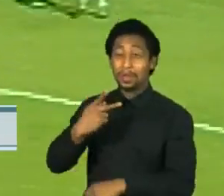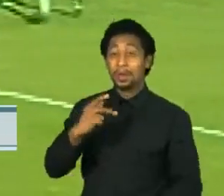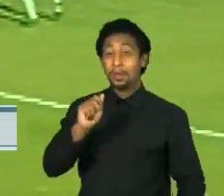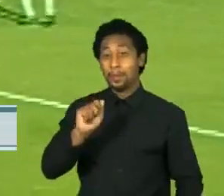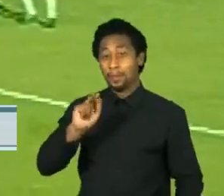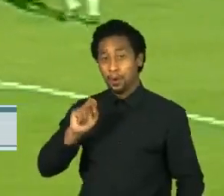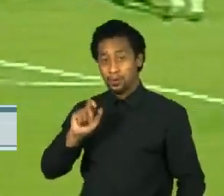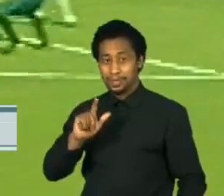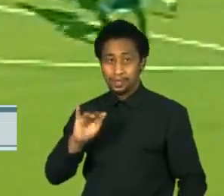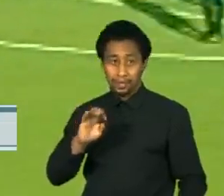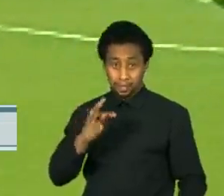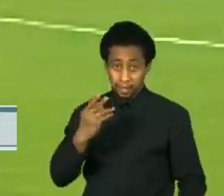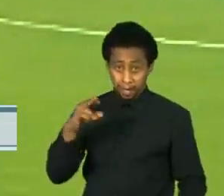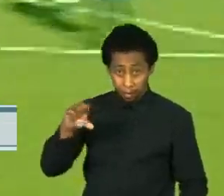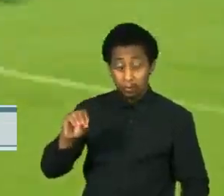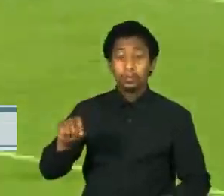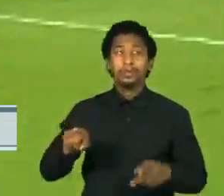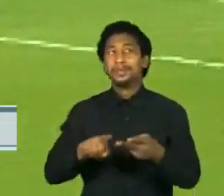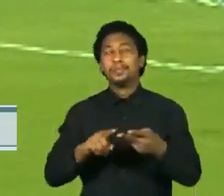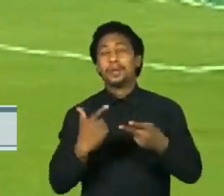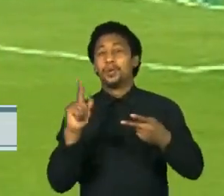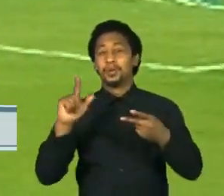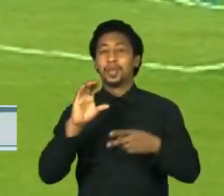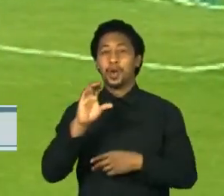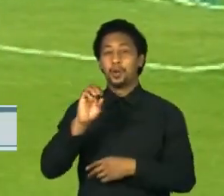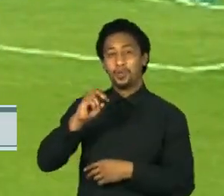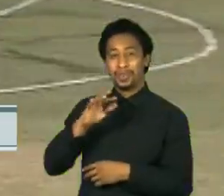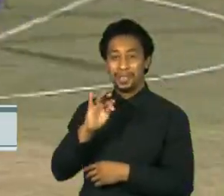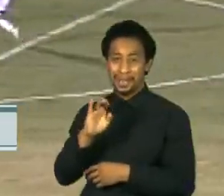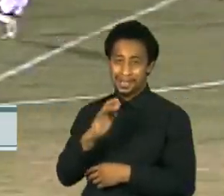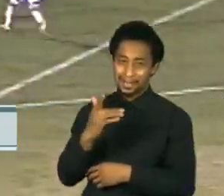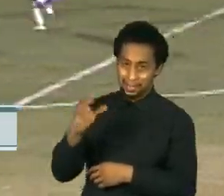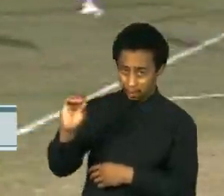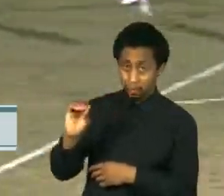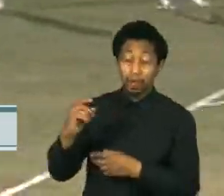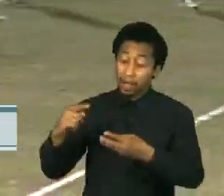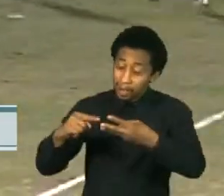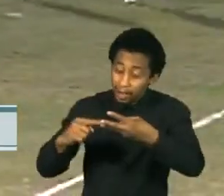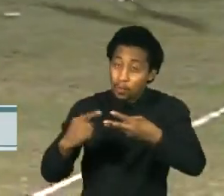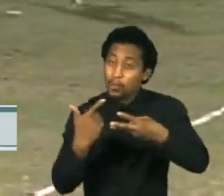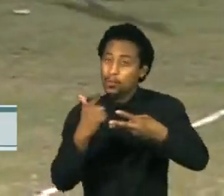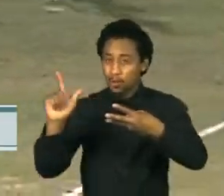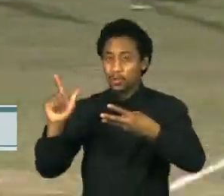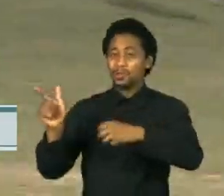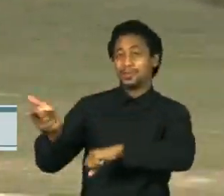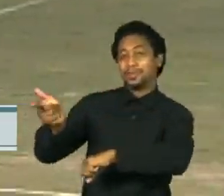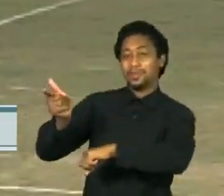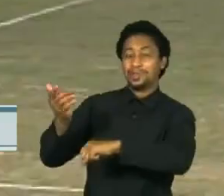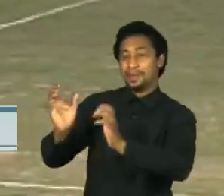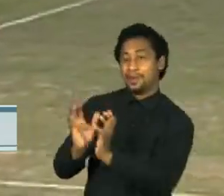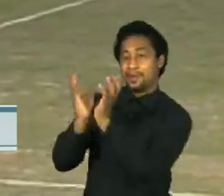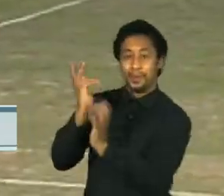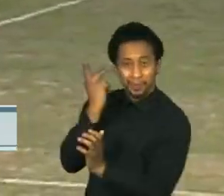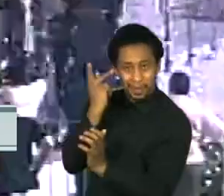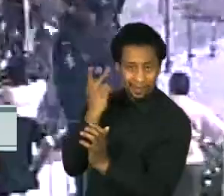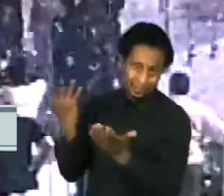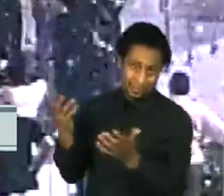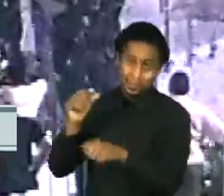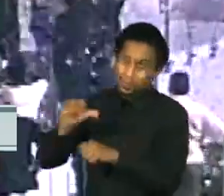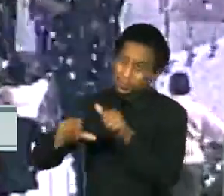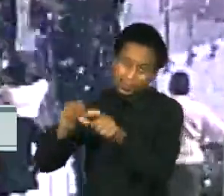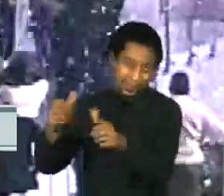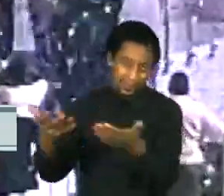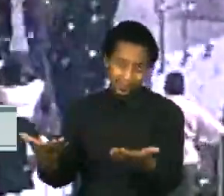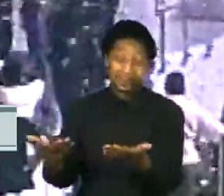Futebol, até receber o nome atual em 2008. O clube mais vitorioso do torneio tem justamente o nome da competição. É